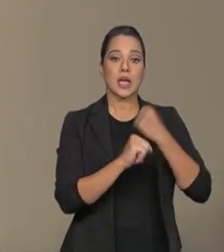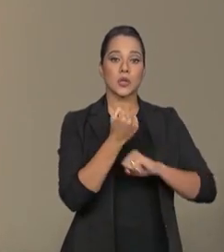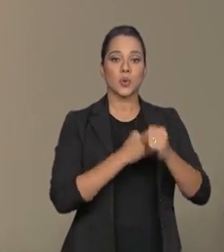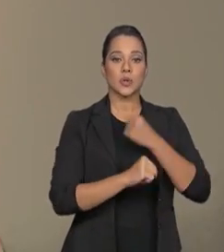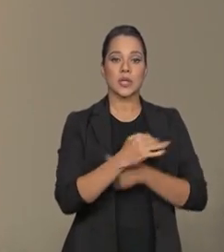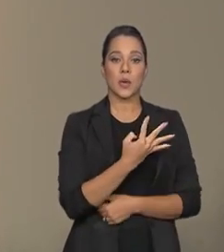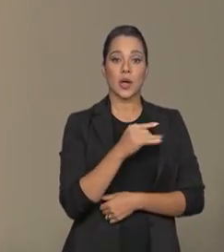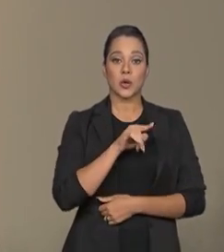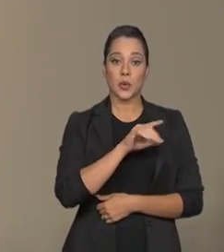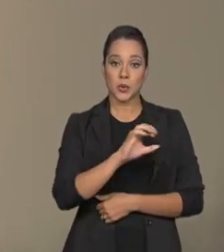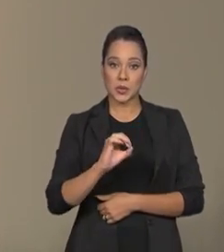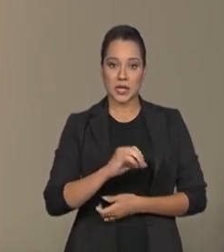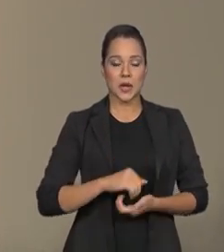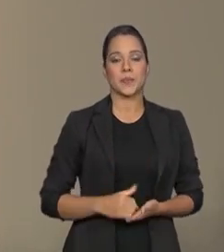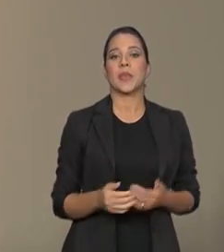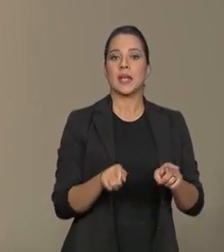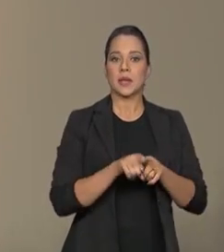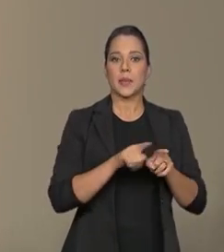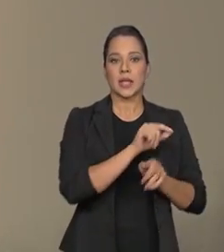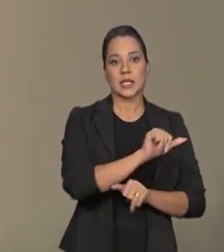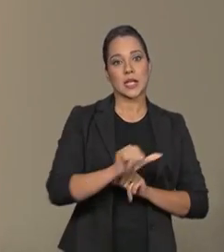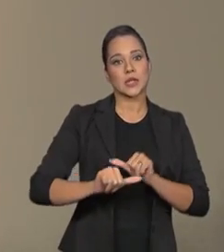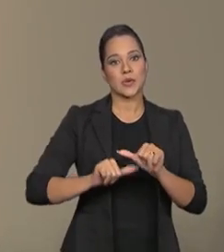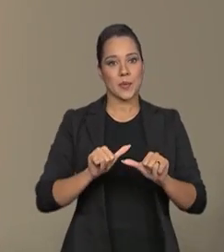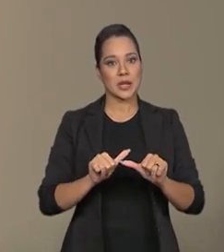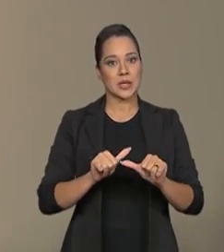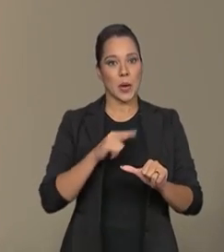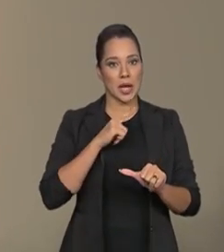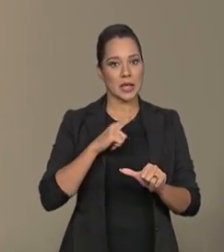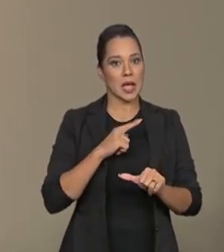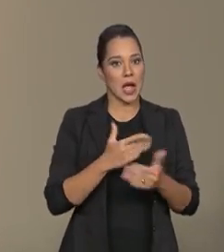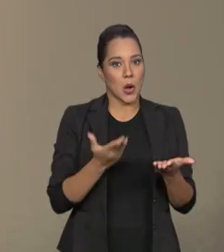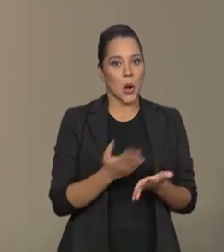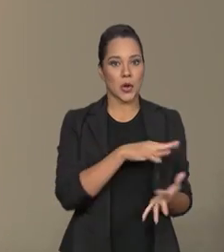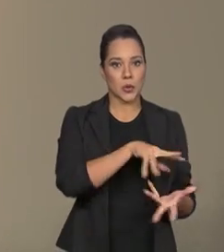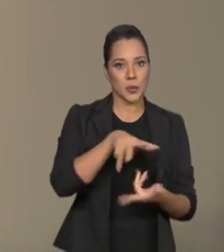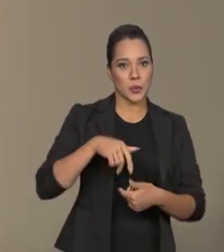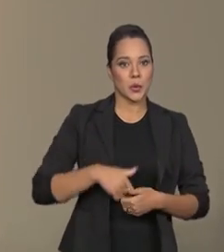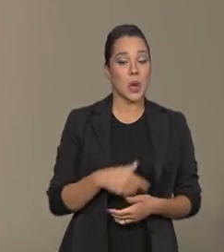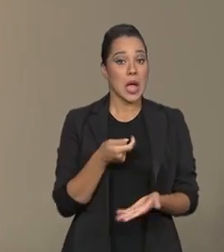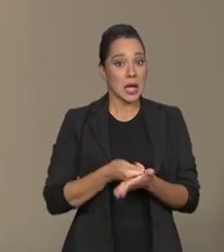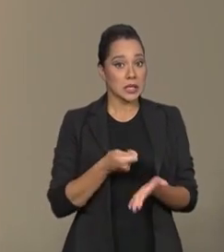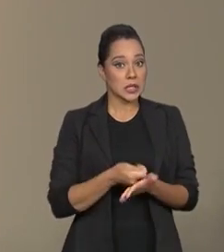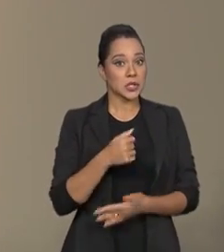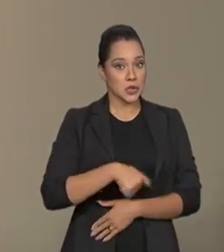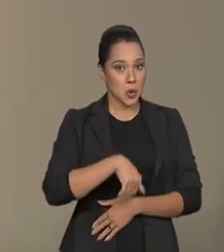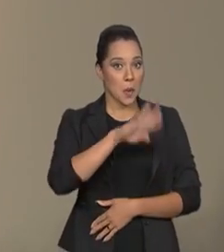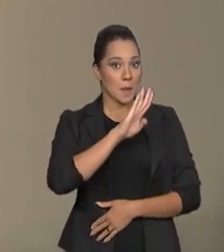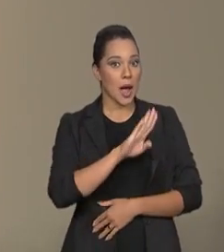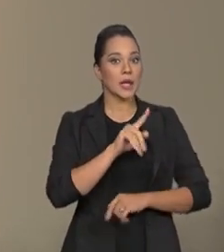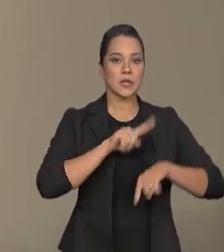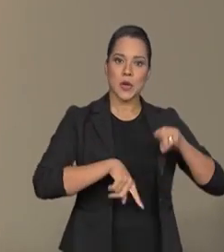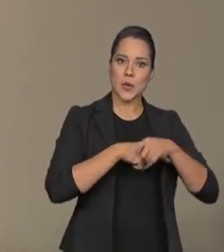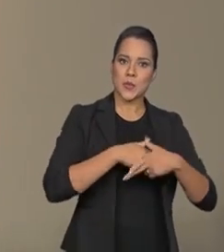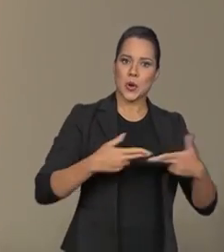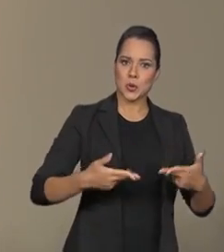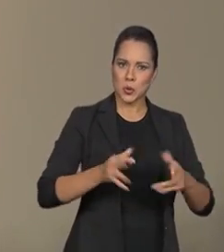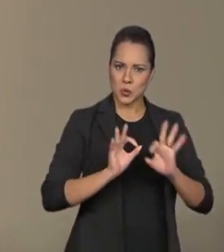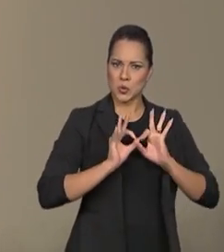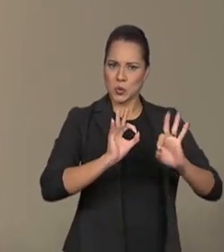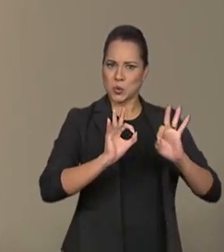4.0 e dessa transformação que ela tá colocando em prática no mundo exigindo cada vez mais produtos